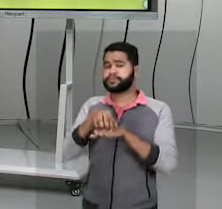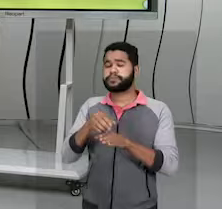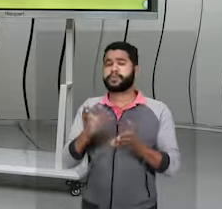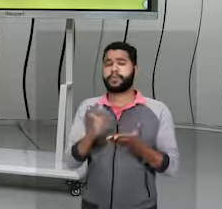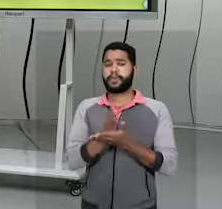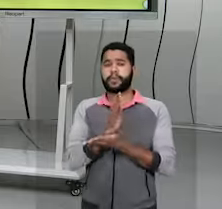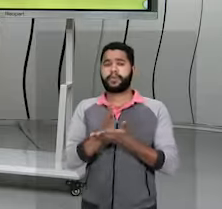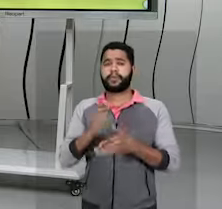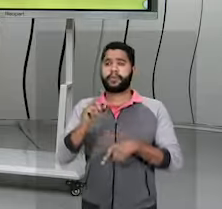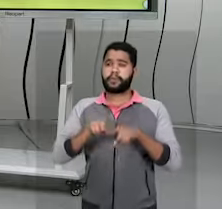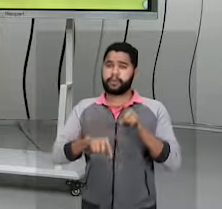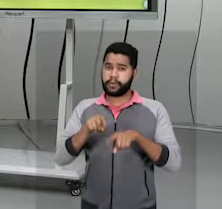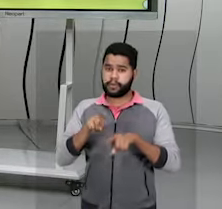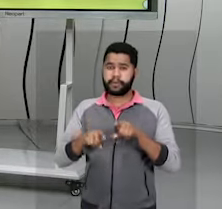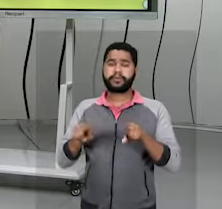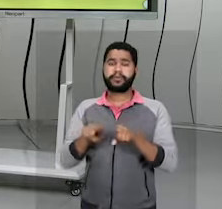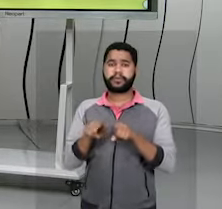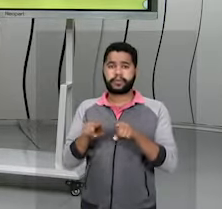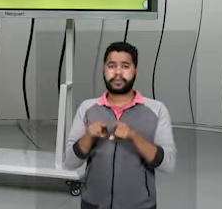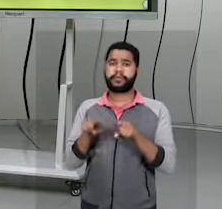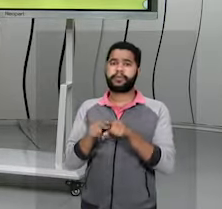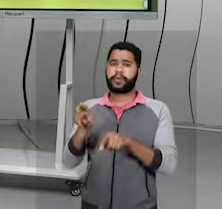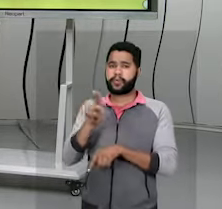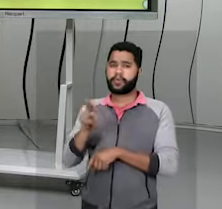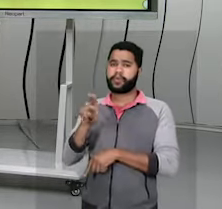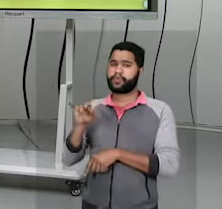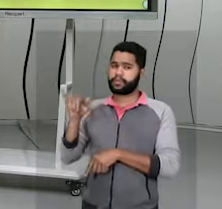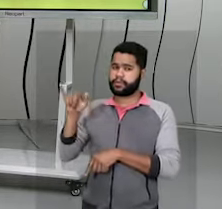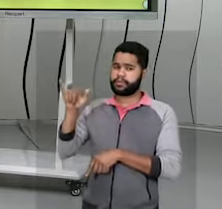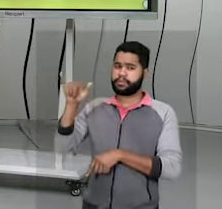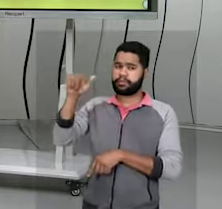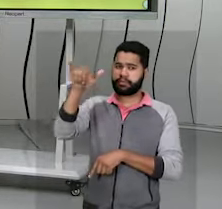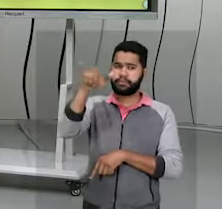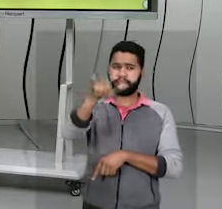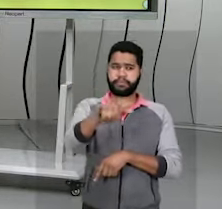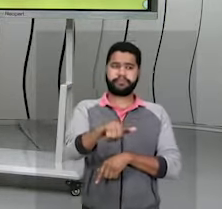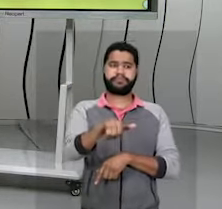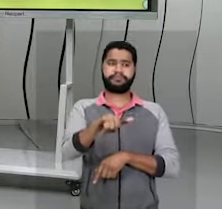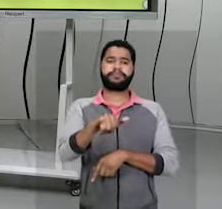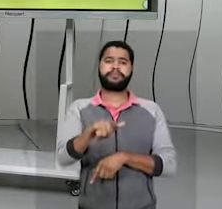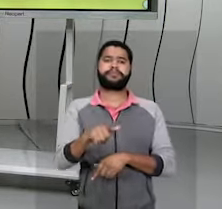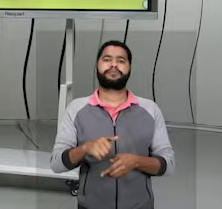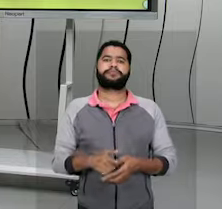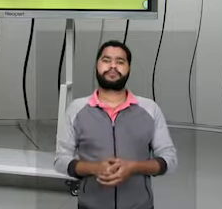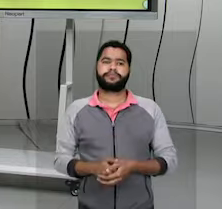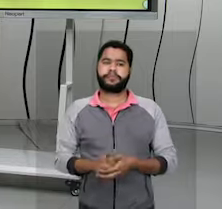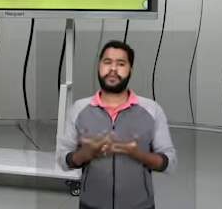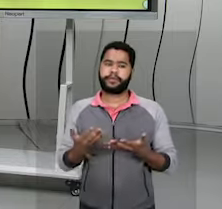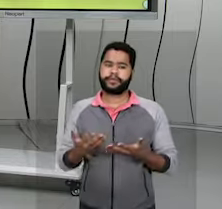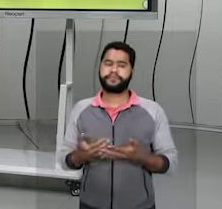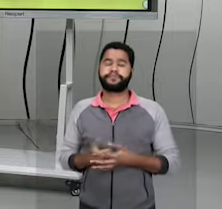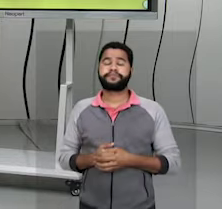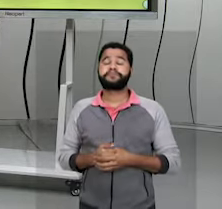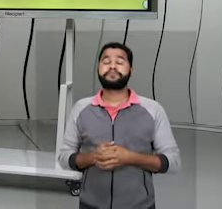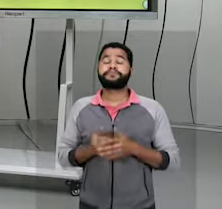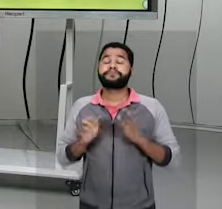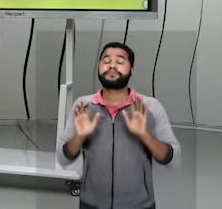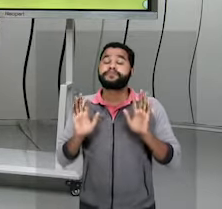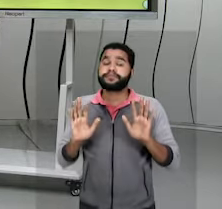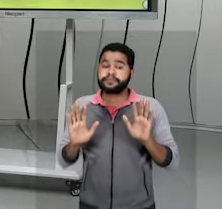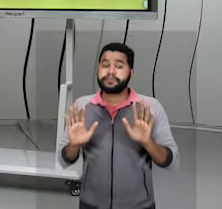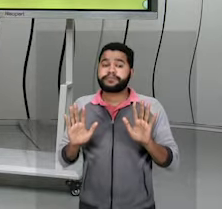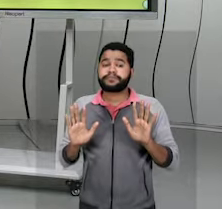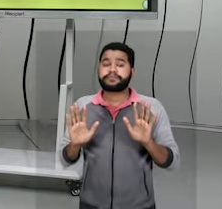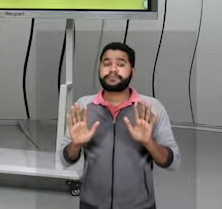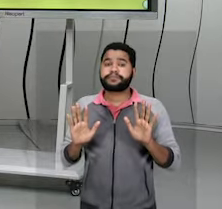algumas mercadorias são transportadas pelo transporte aéreo transporte aéreo são os Aviões É o que vai pelo ar mas